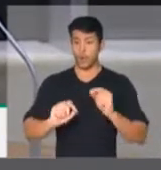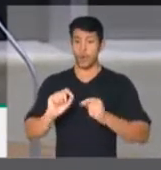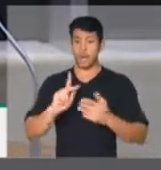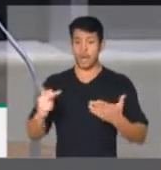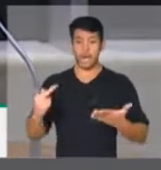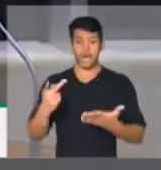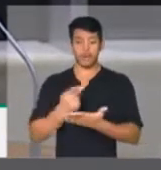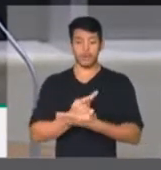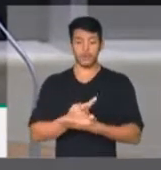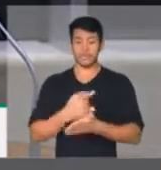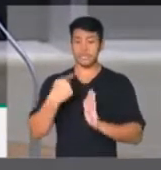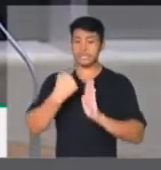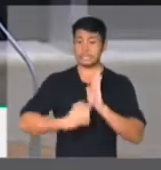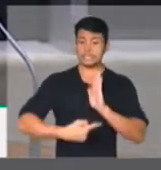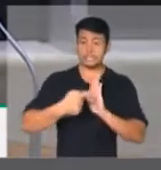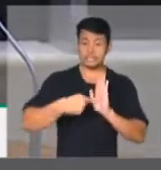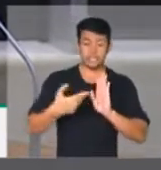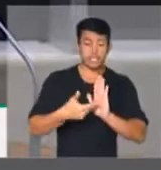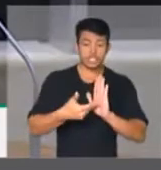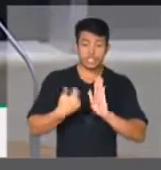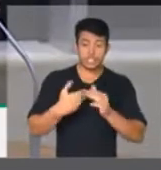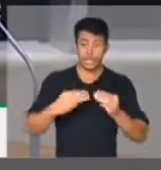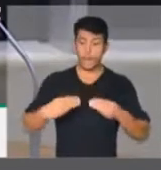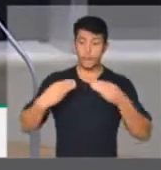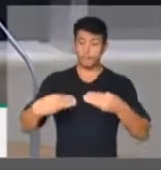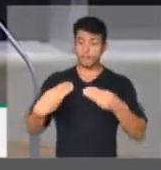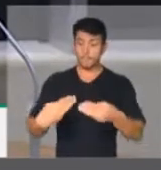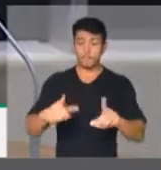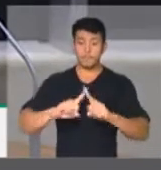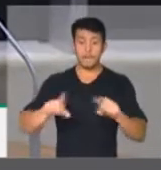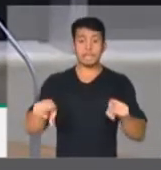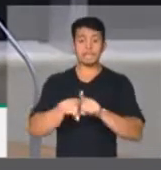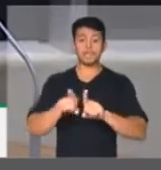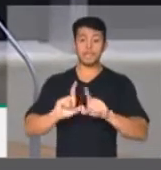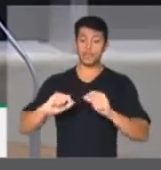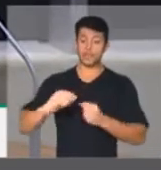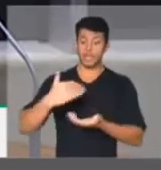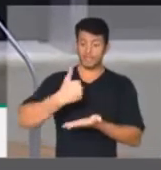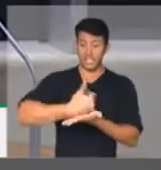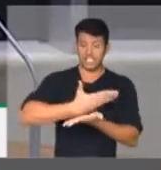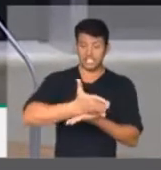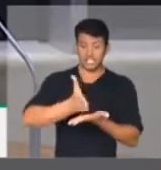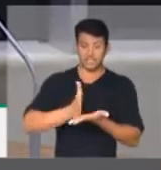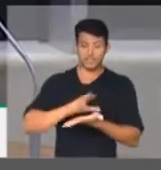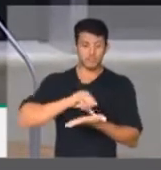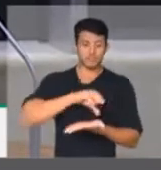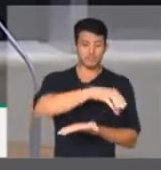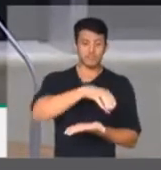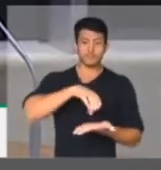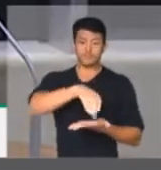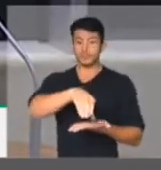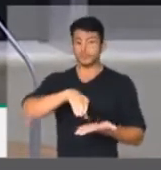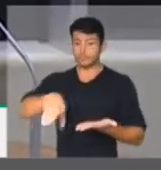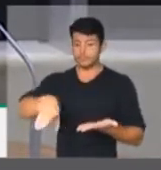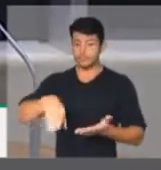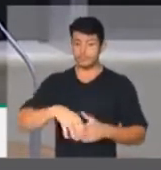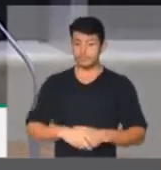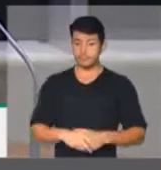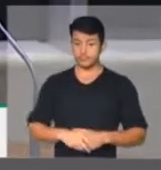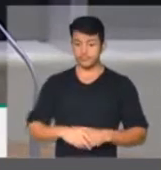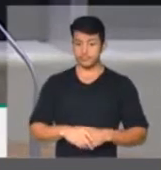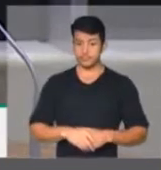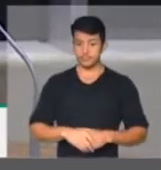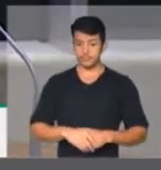vão extinguir, mas vão esfacelar a estrutura daquele órgão, deixando,